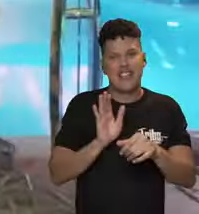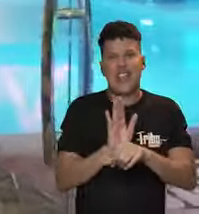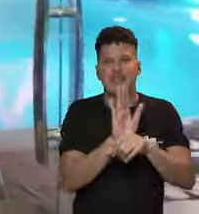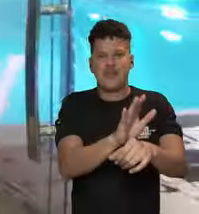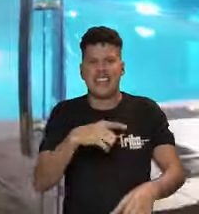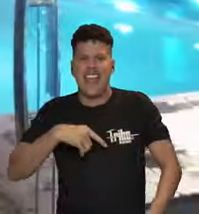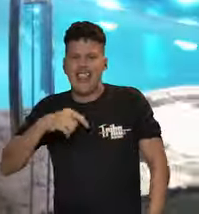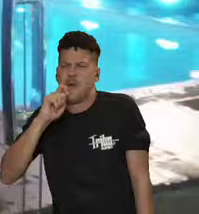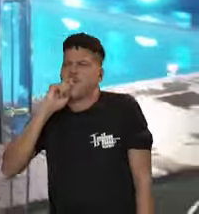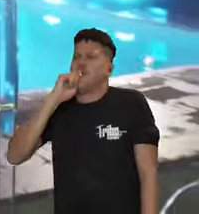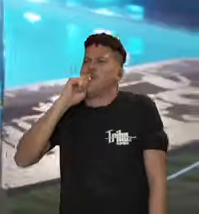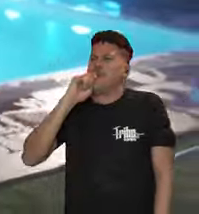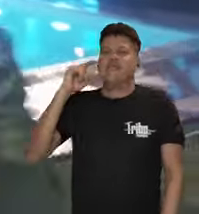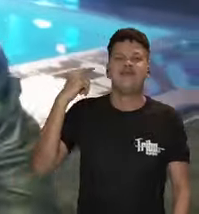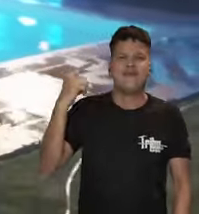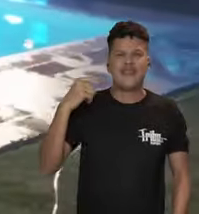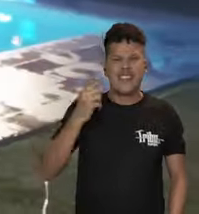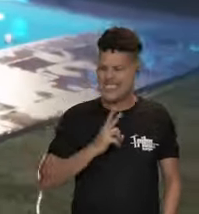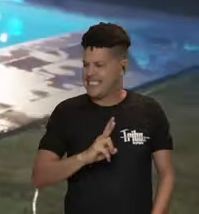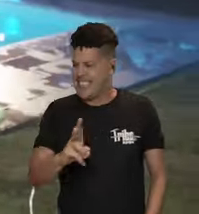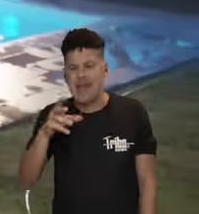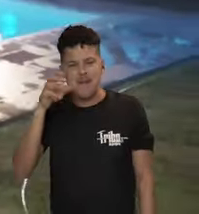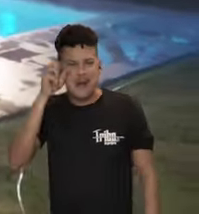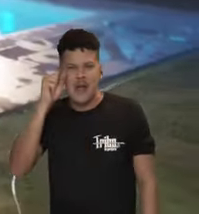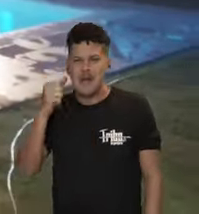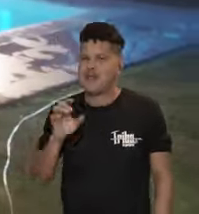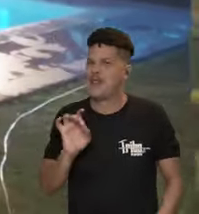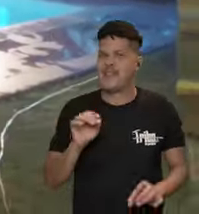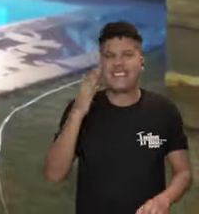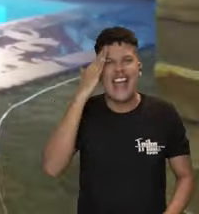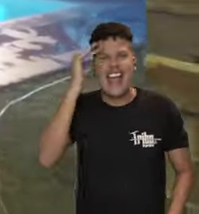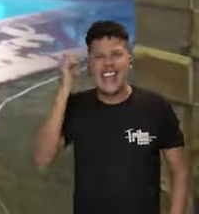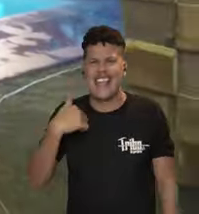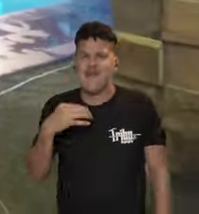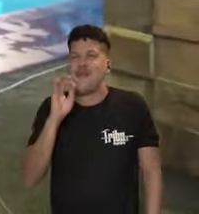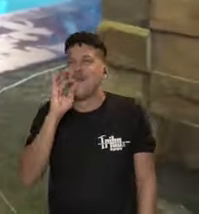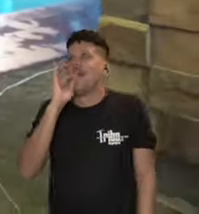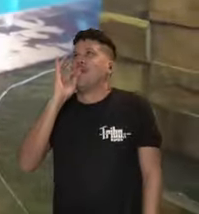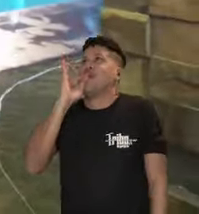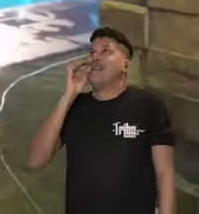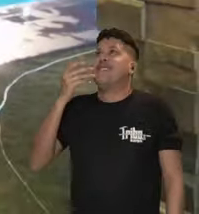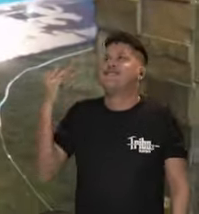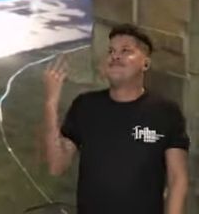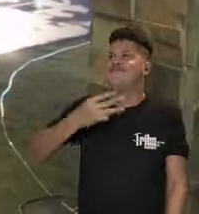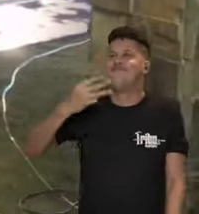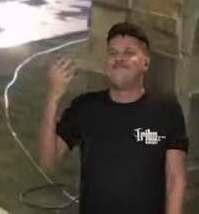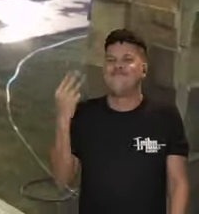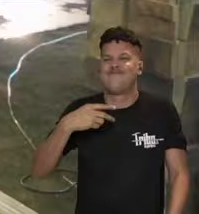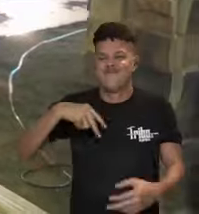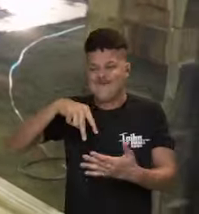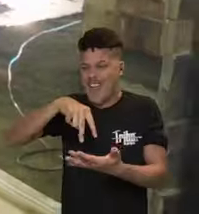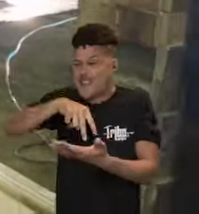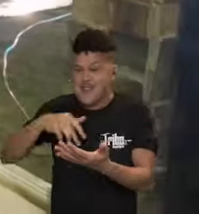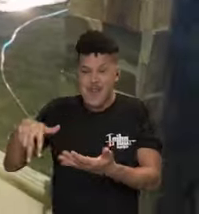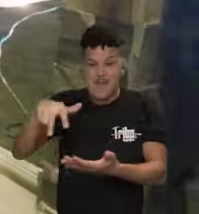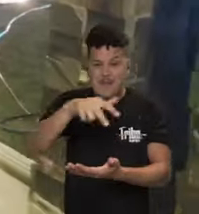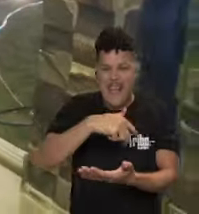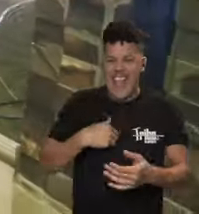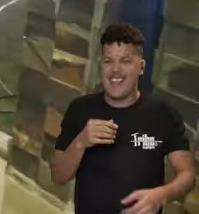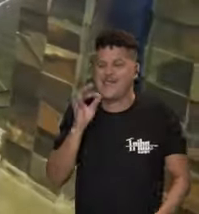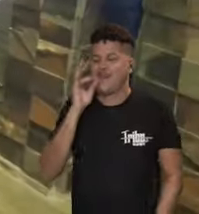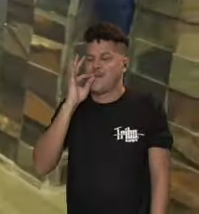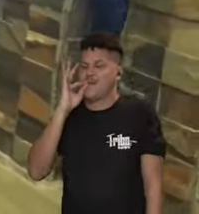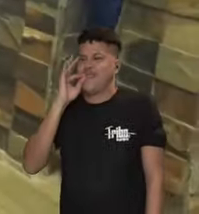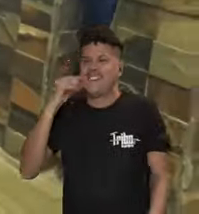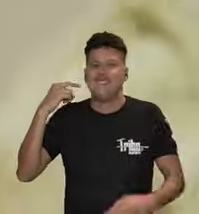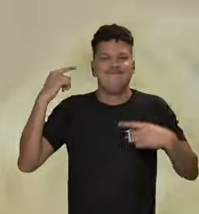tem outros que sempre dorme. Só sei que eu tô lombrado e não escolho o lado. Eu tô no meio dos moleques chapado,